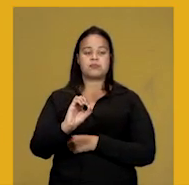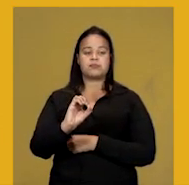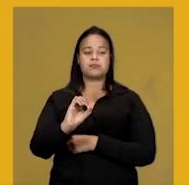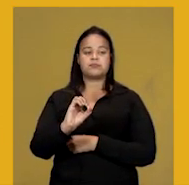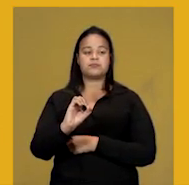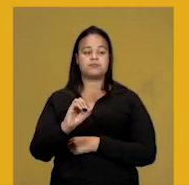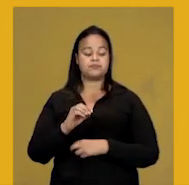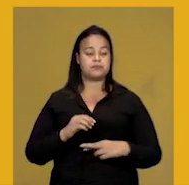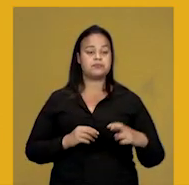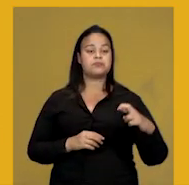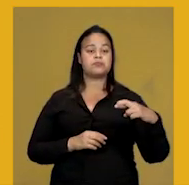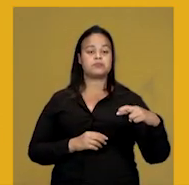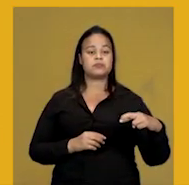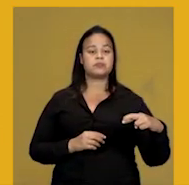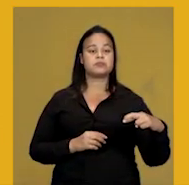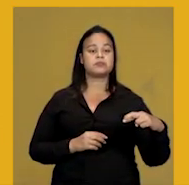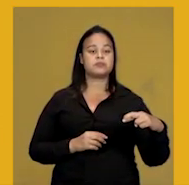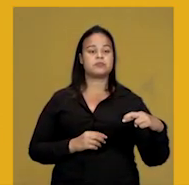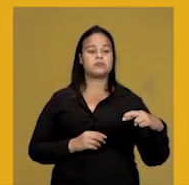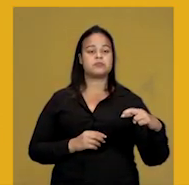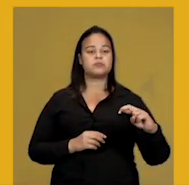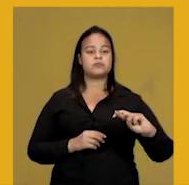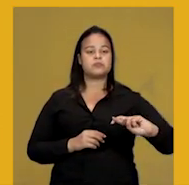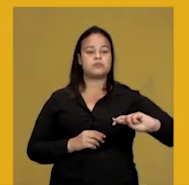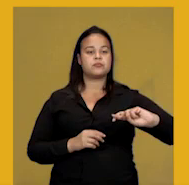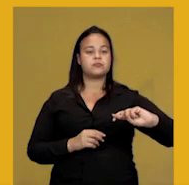E para o alfa,